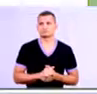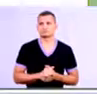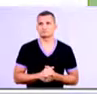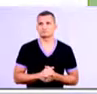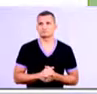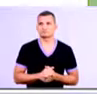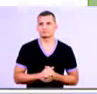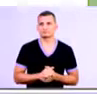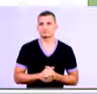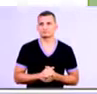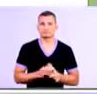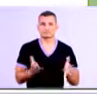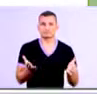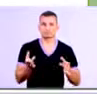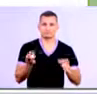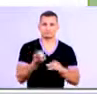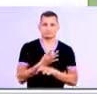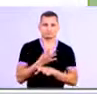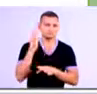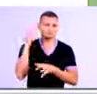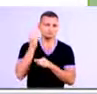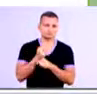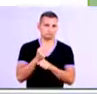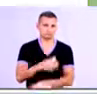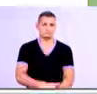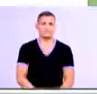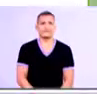E aí a gente terminou a nossa revisão, gente.